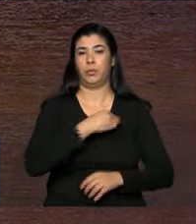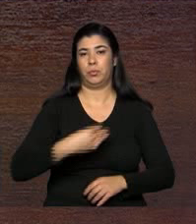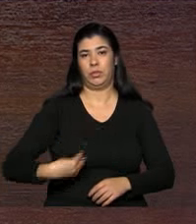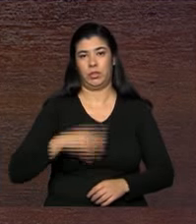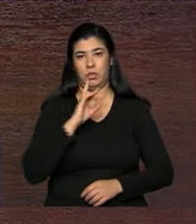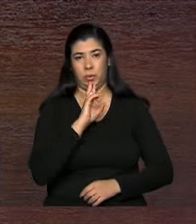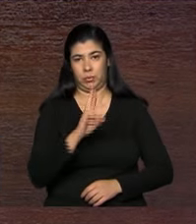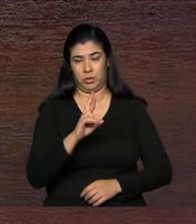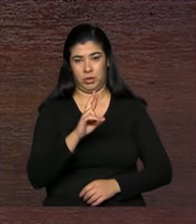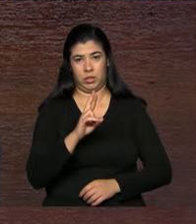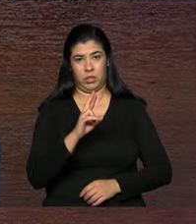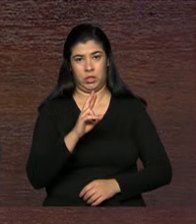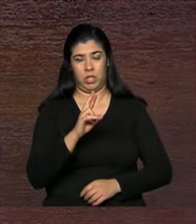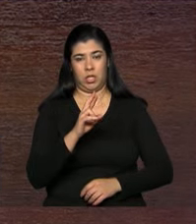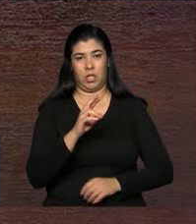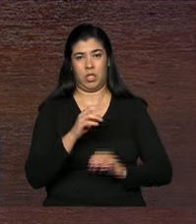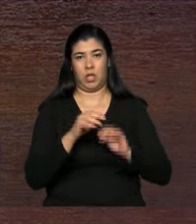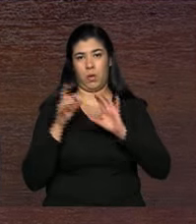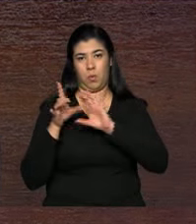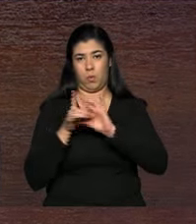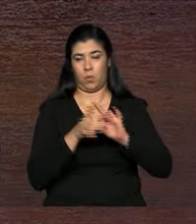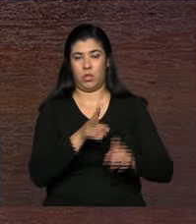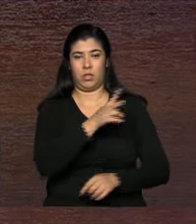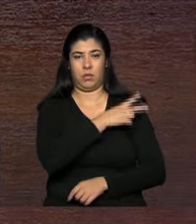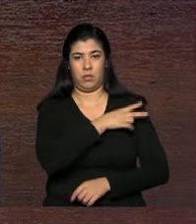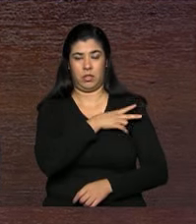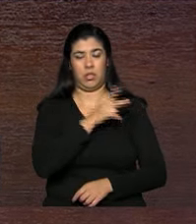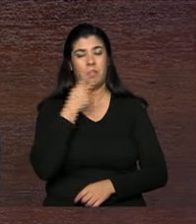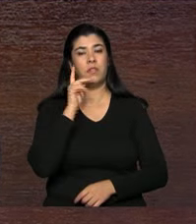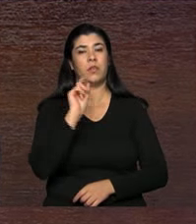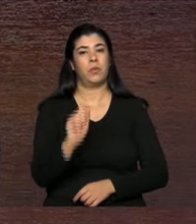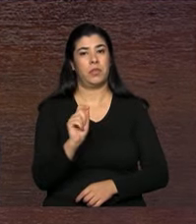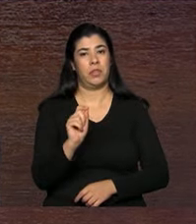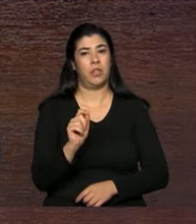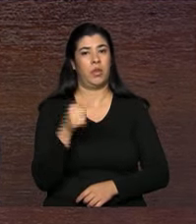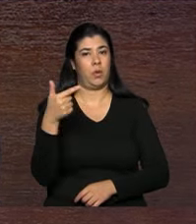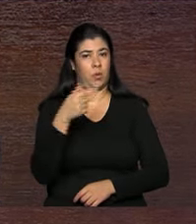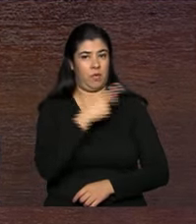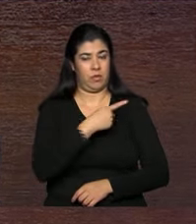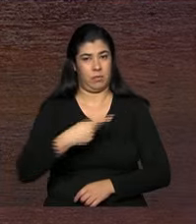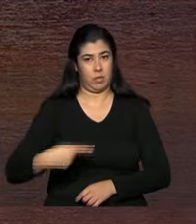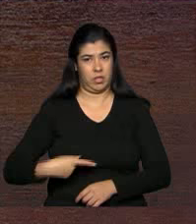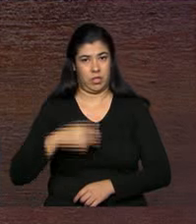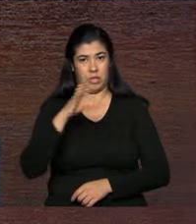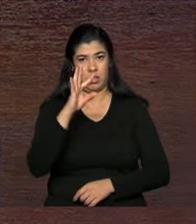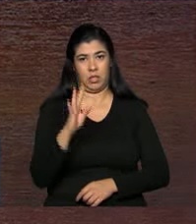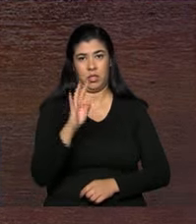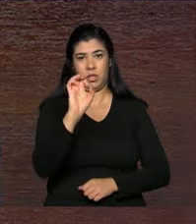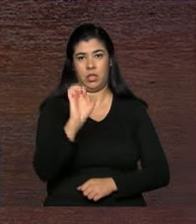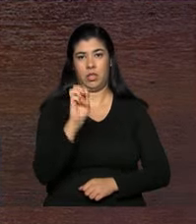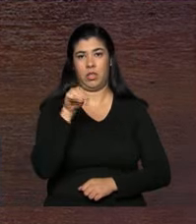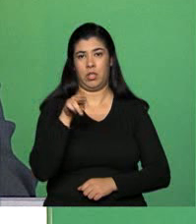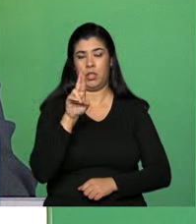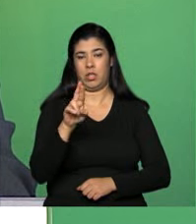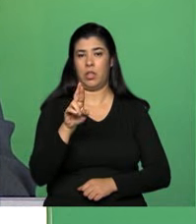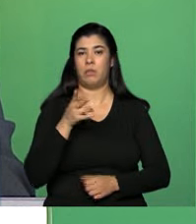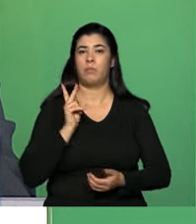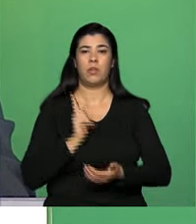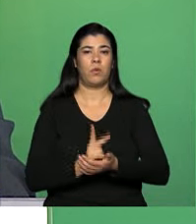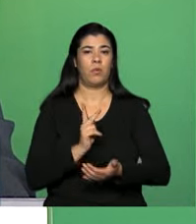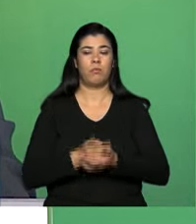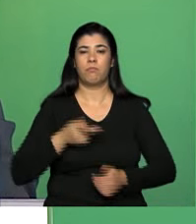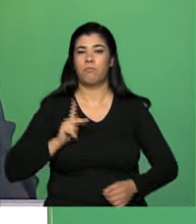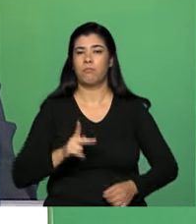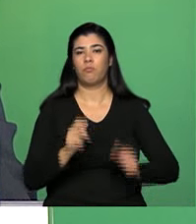técnico vale a pena aqui ressaltar que o vice-presidente Michel Temer é um colaborador permanente da